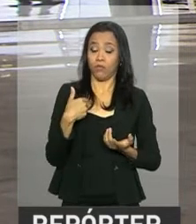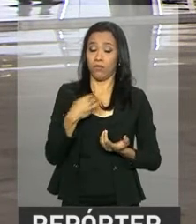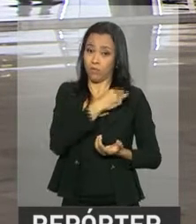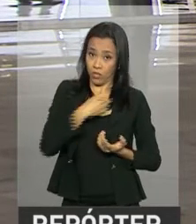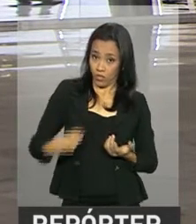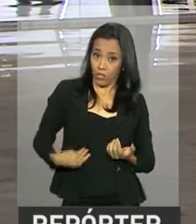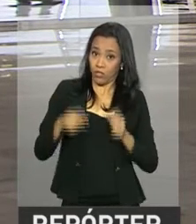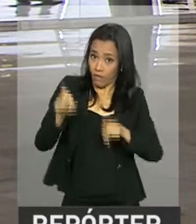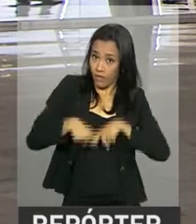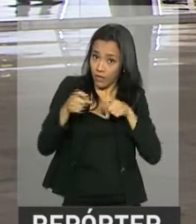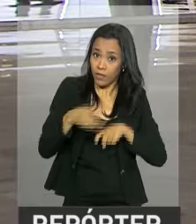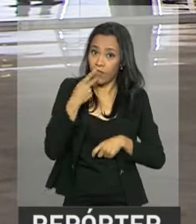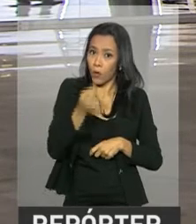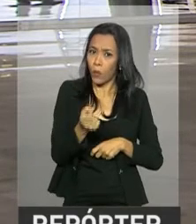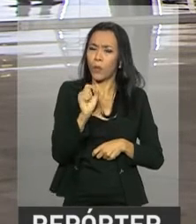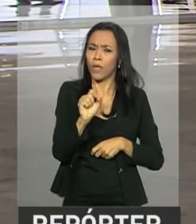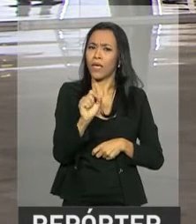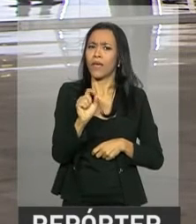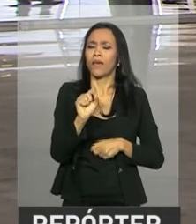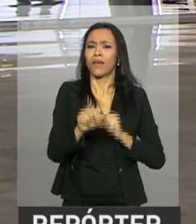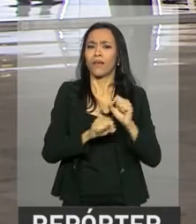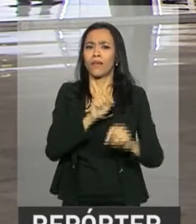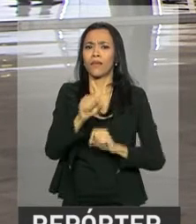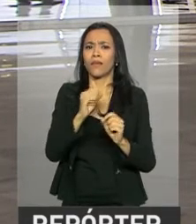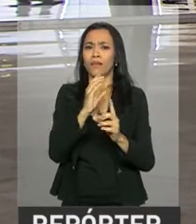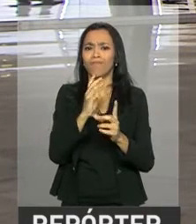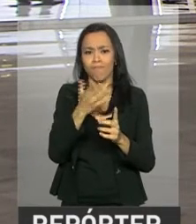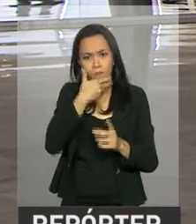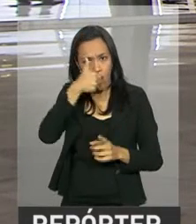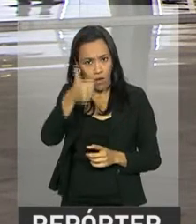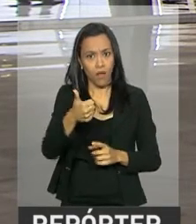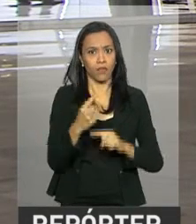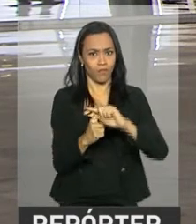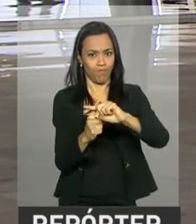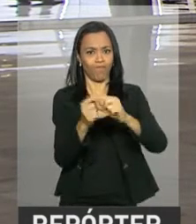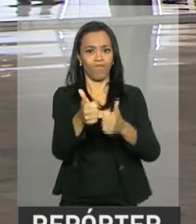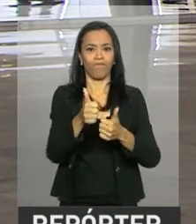pec no congresso nacional fez com que os indicadores econômicos melhorassem